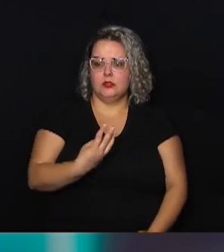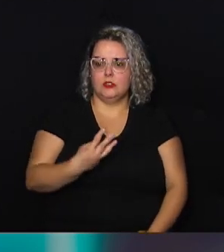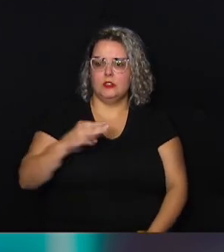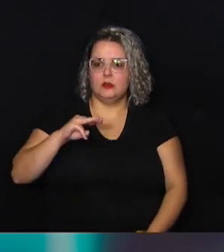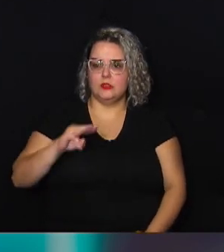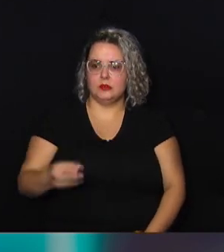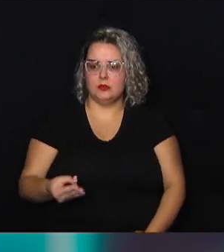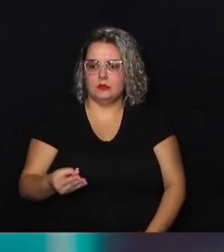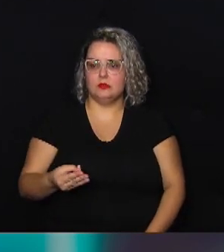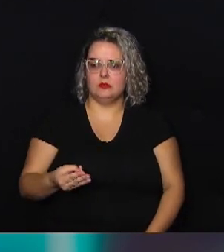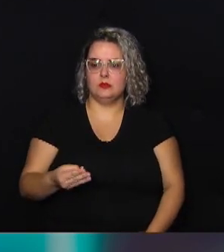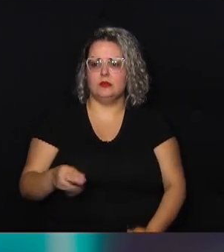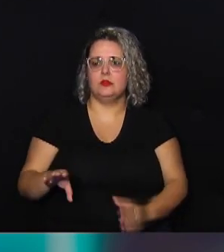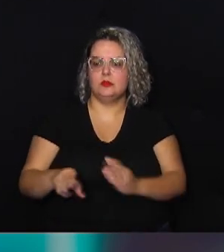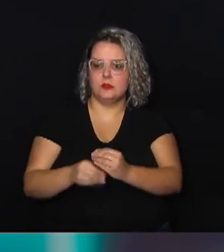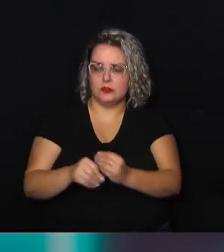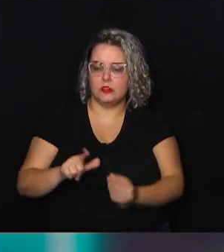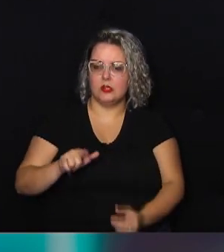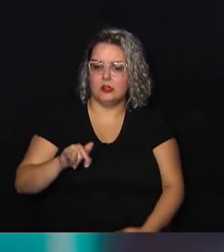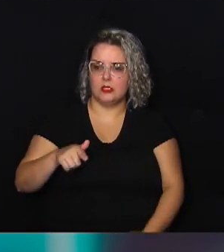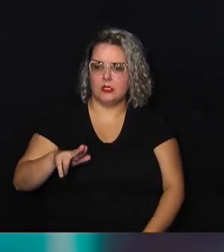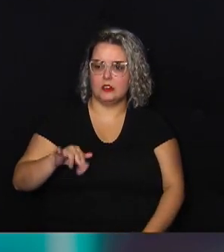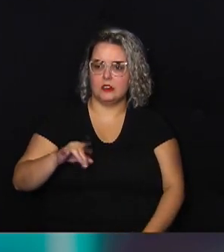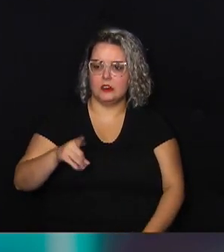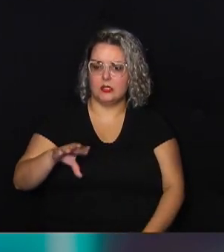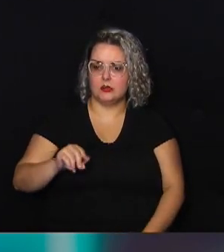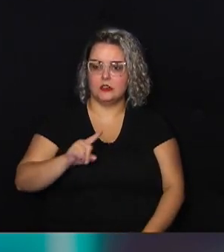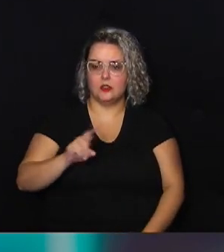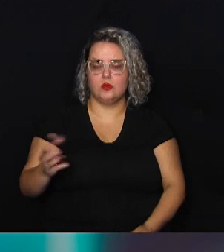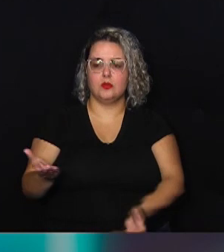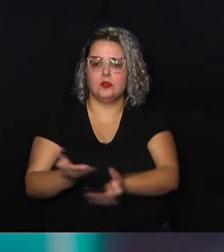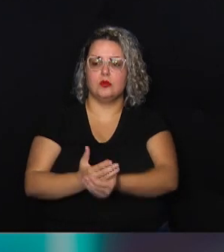13.978.000 incluído na liquidação e o não processado